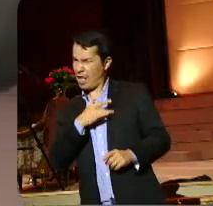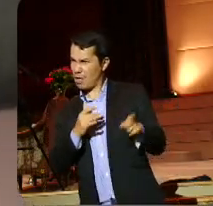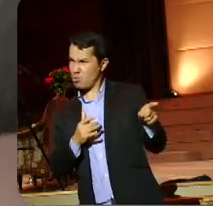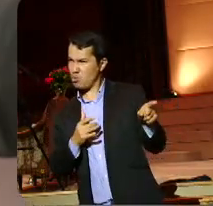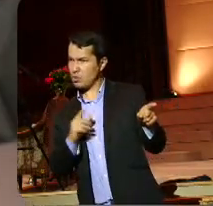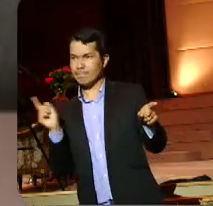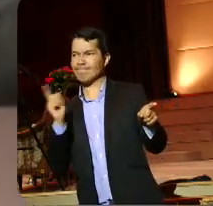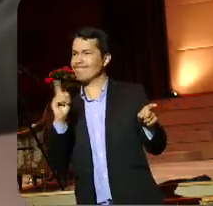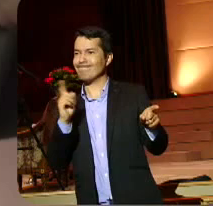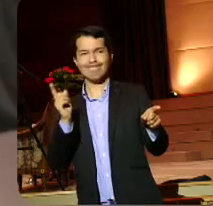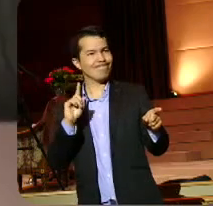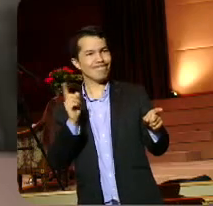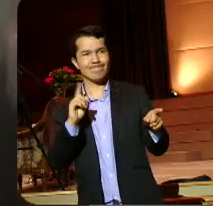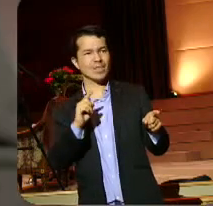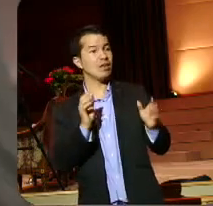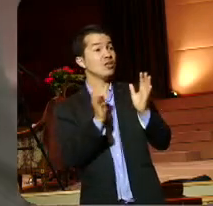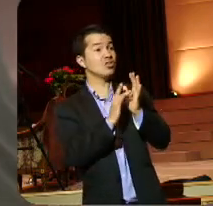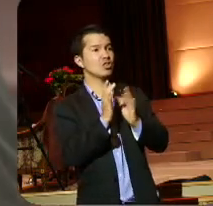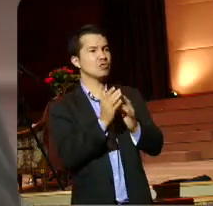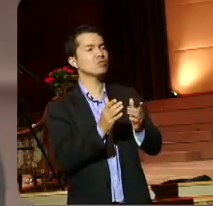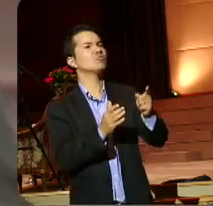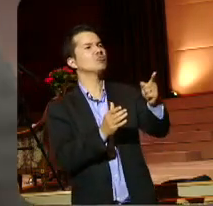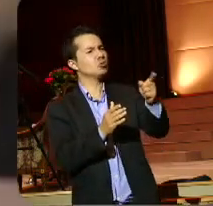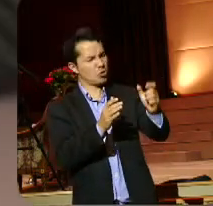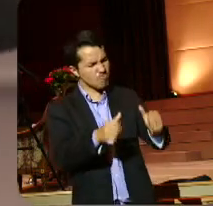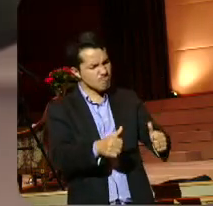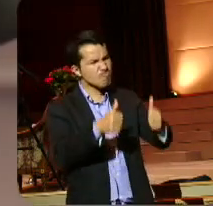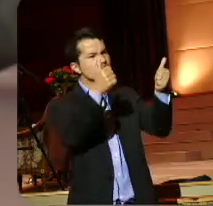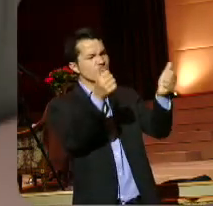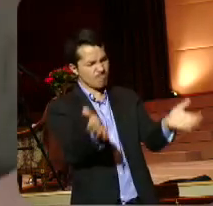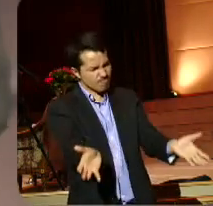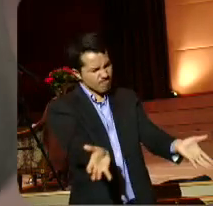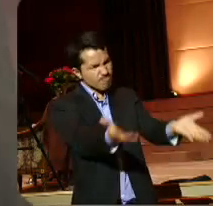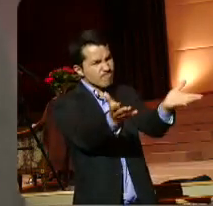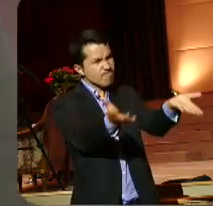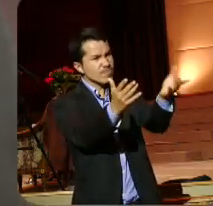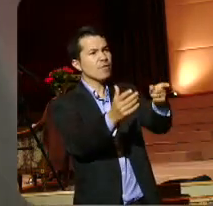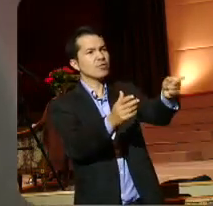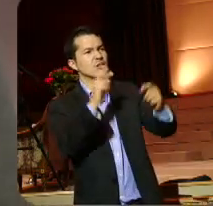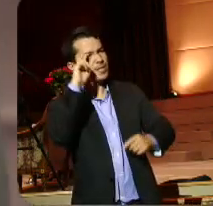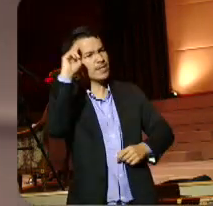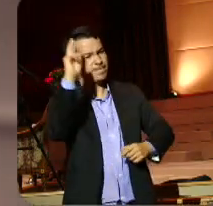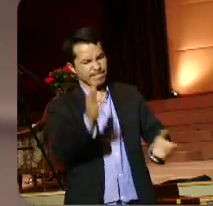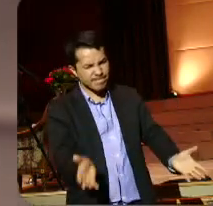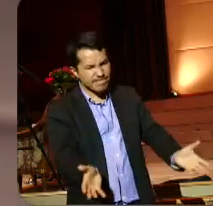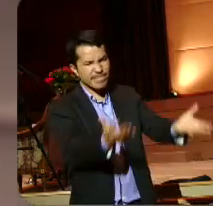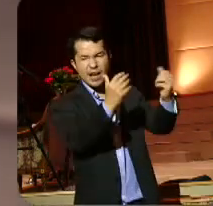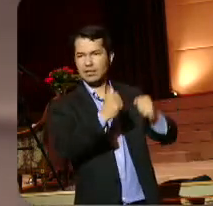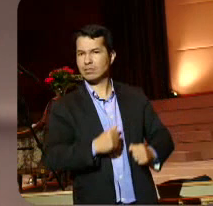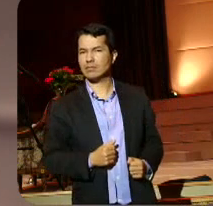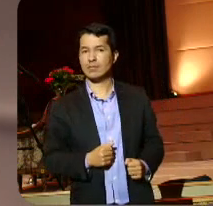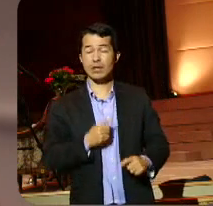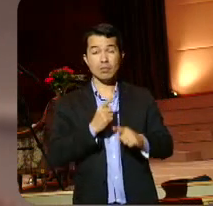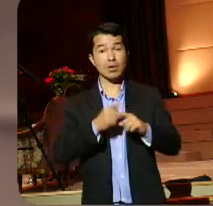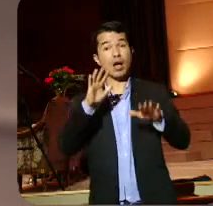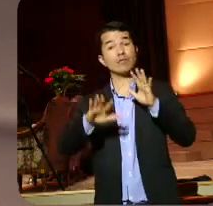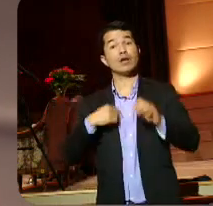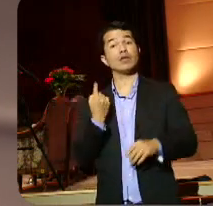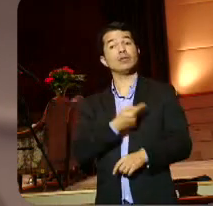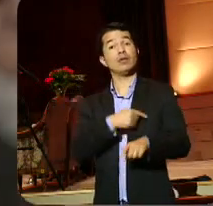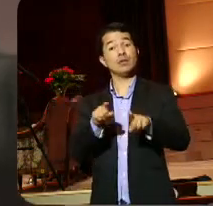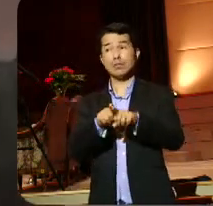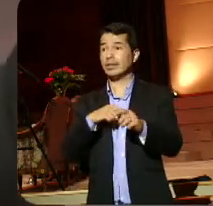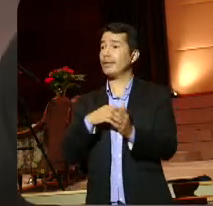você é ex isso, ex aquilo outro. Mas quando a gente dá o nosso testemunho e fala do que Deus fez na nossa